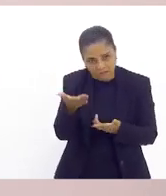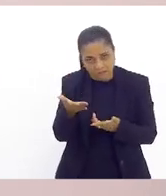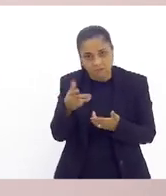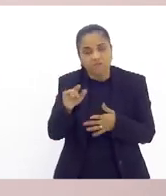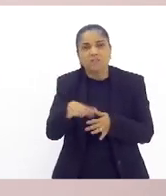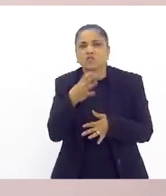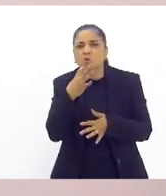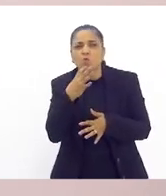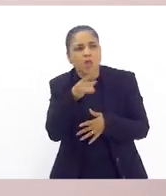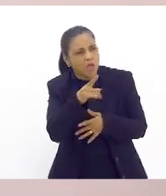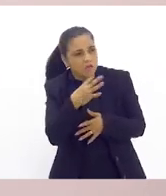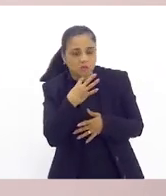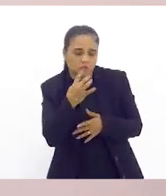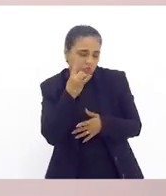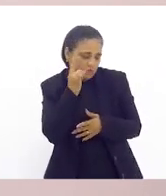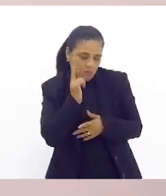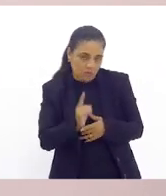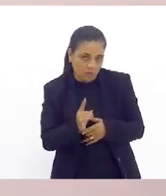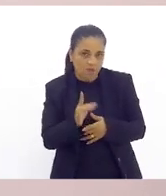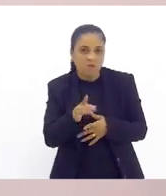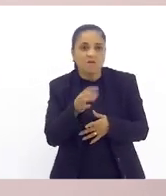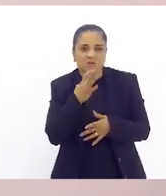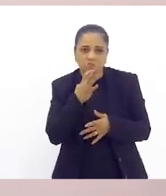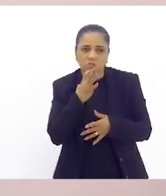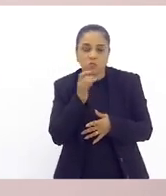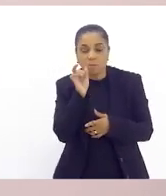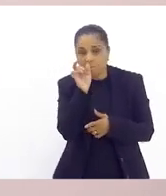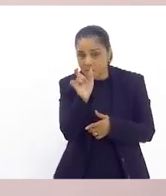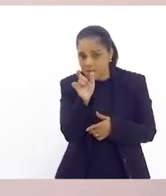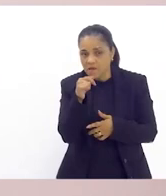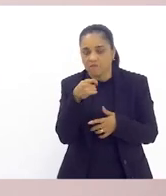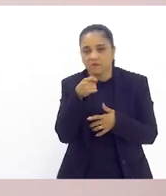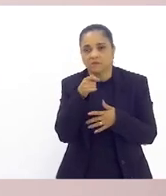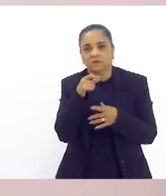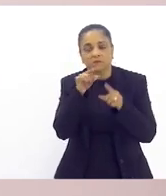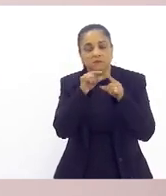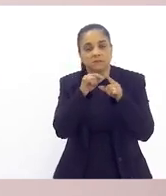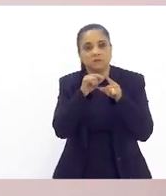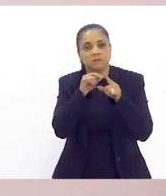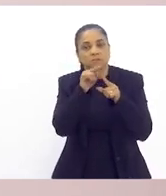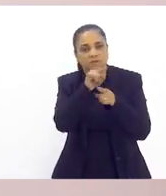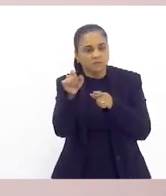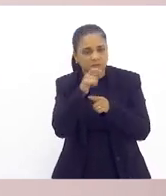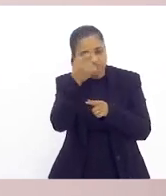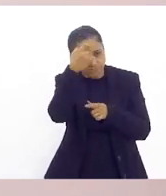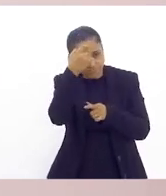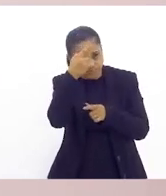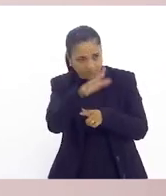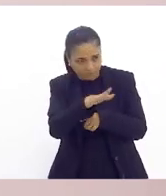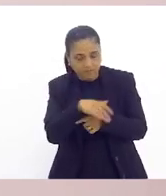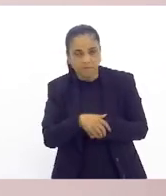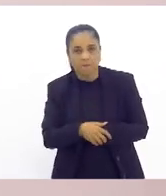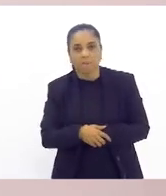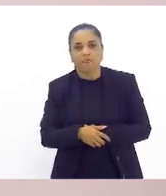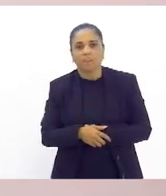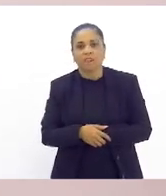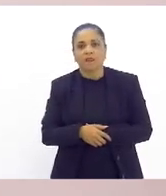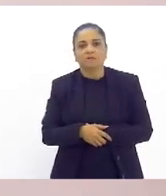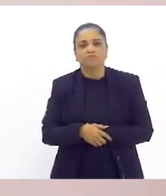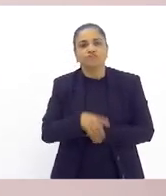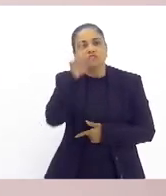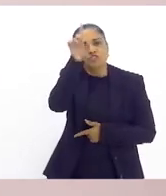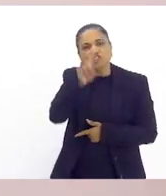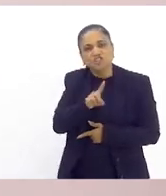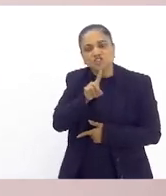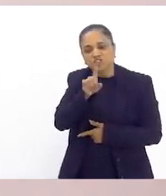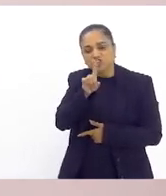vou fazer uma pequena fala aqui espero que vocês conheçam pelo menos tomei essa ciência para vocês é dignidade